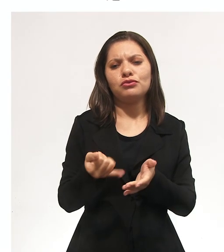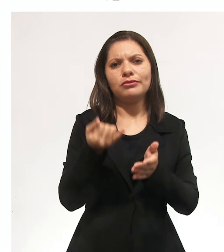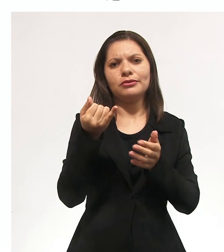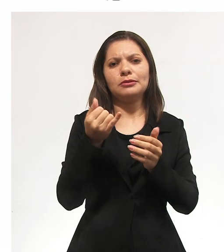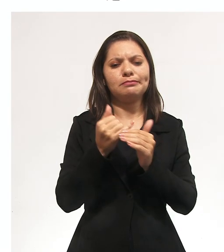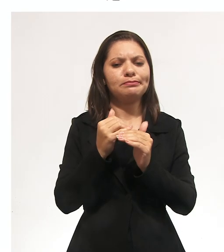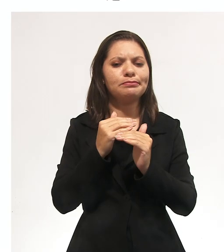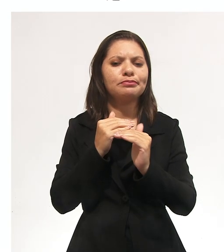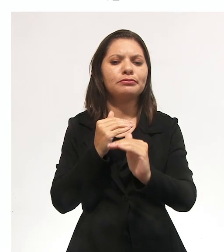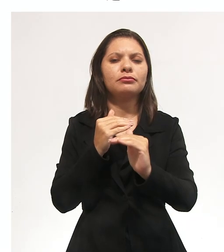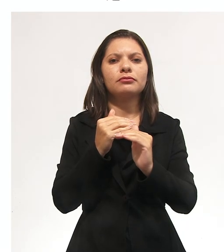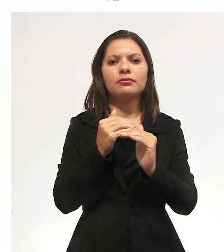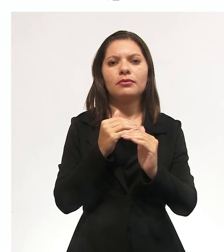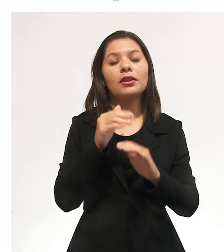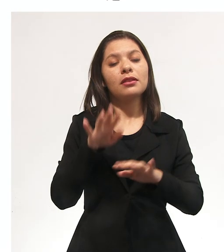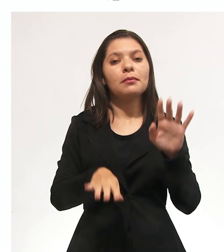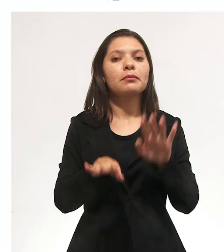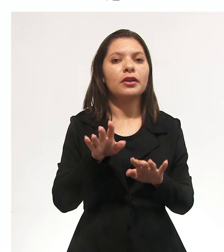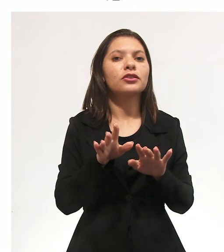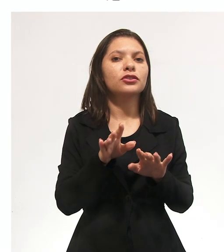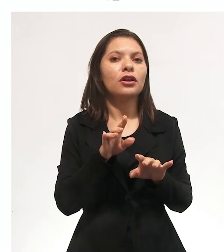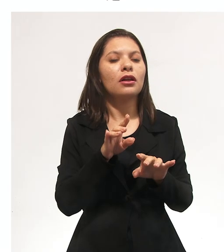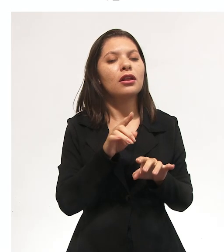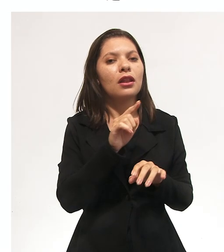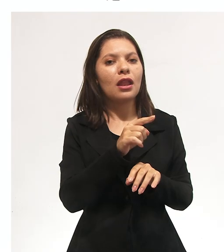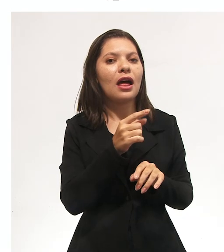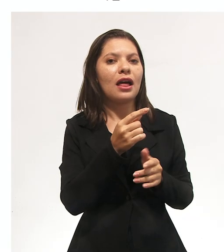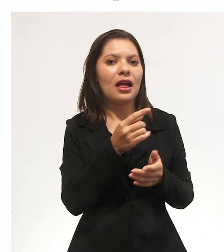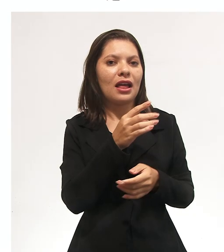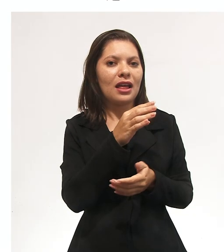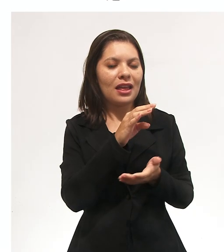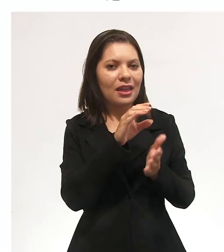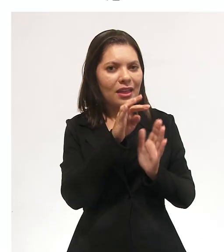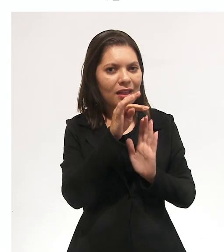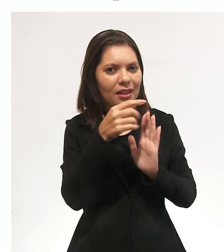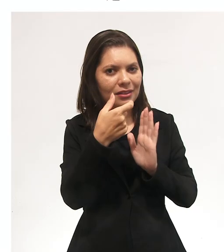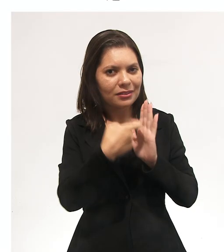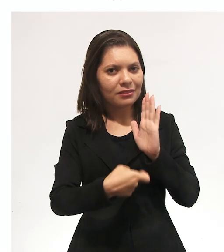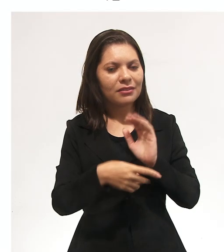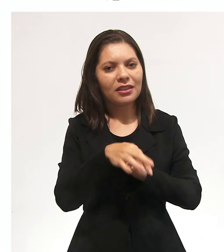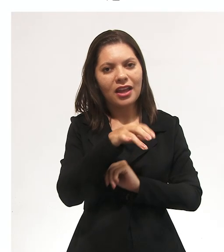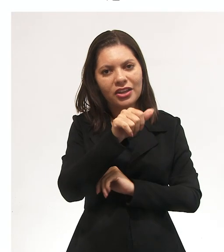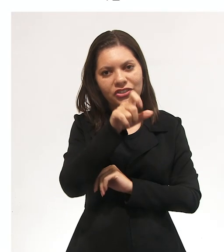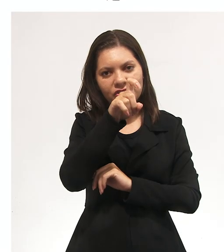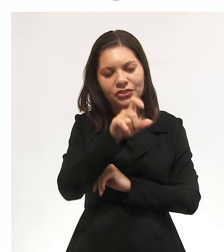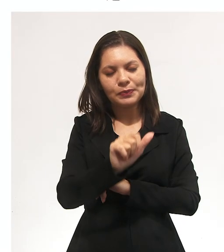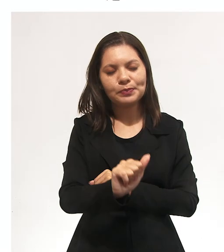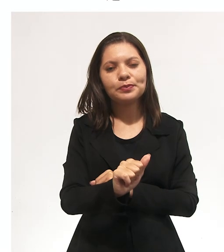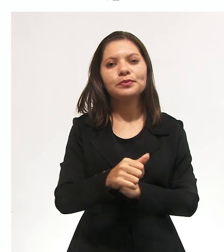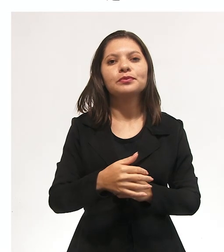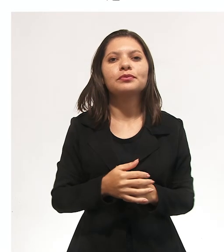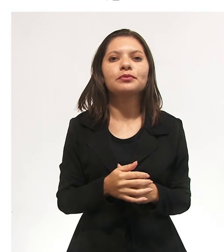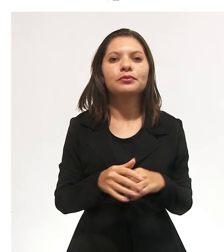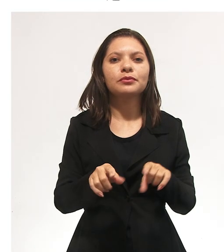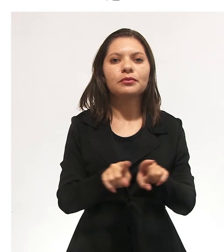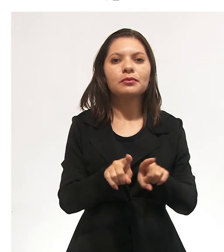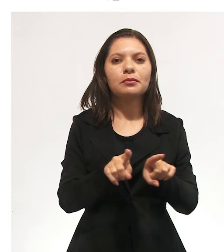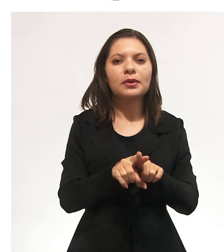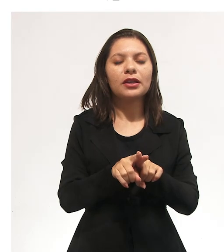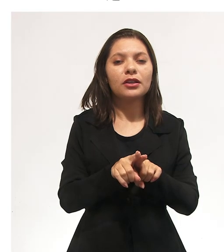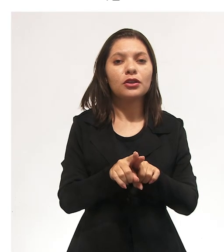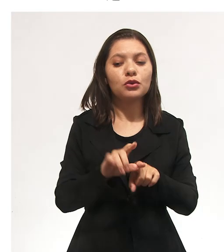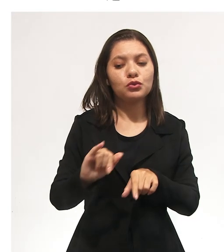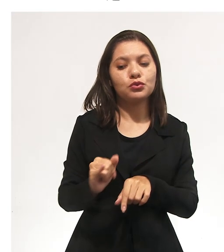são dados pelo produto do capital, pela taxa. Os juros, eles são pagos somente